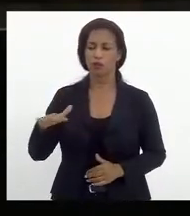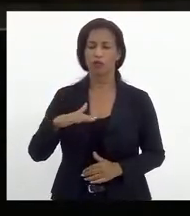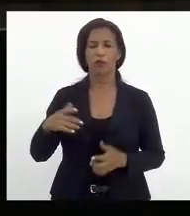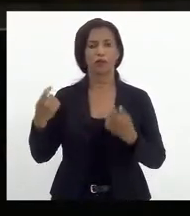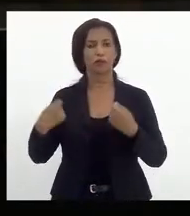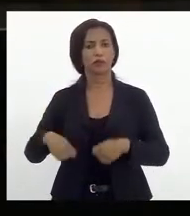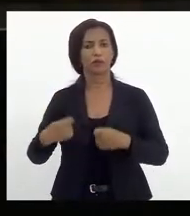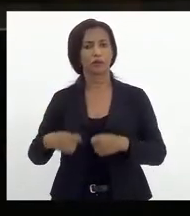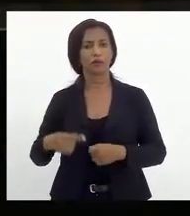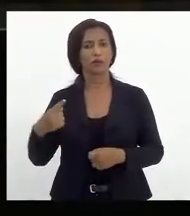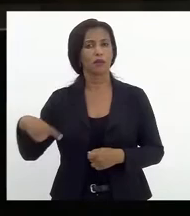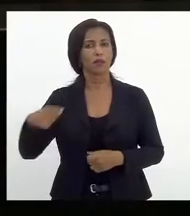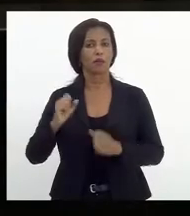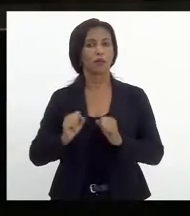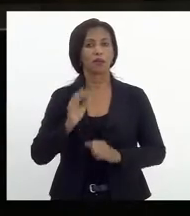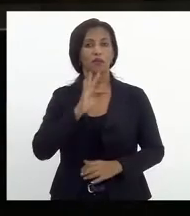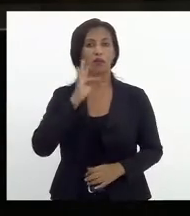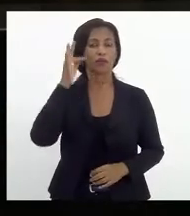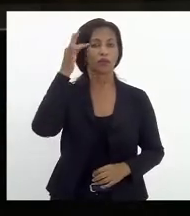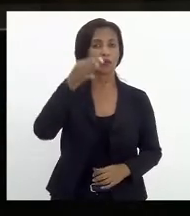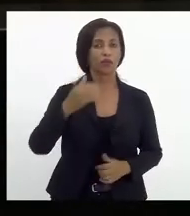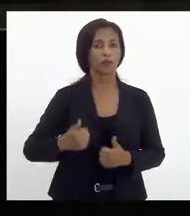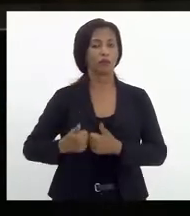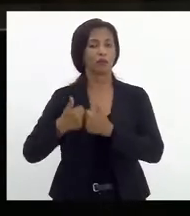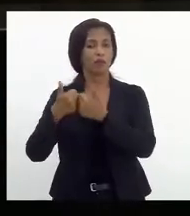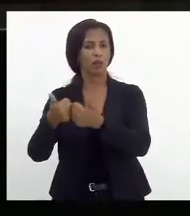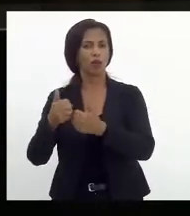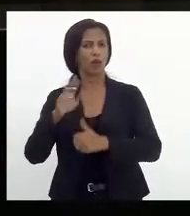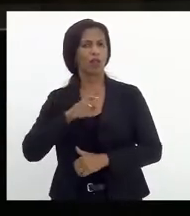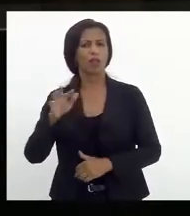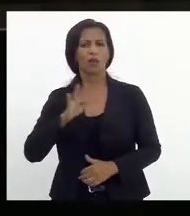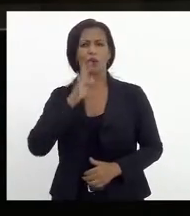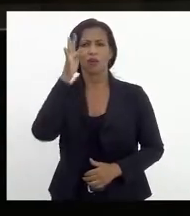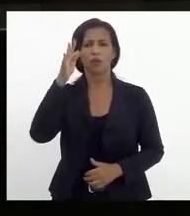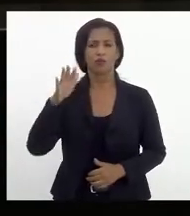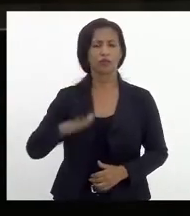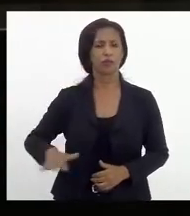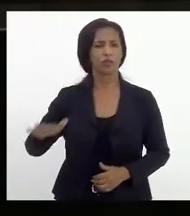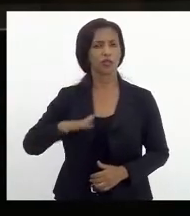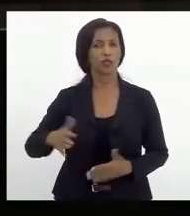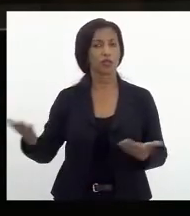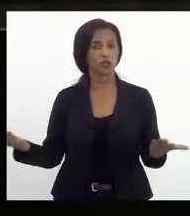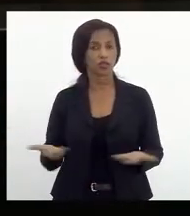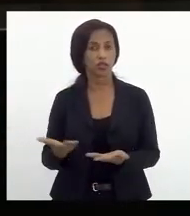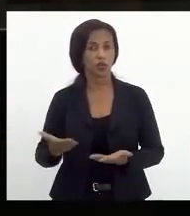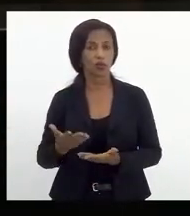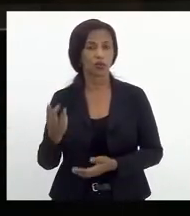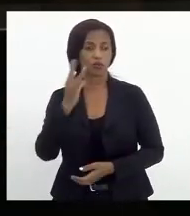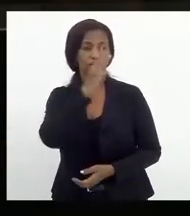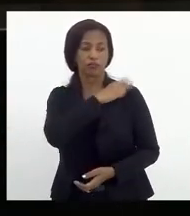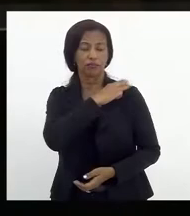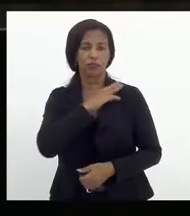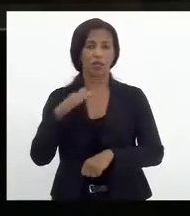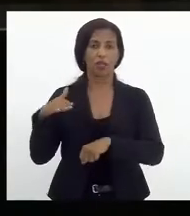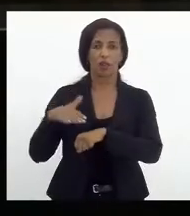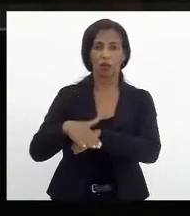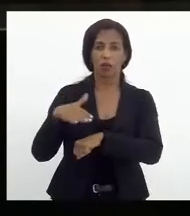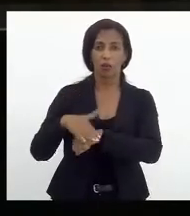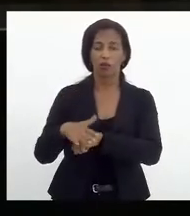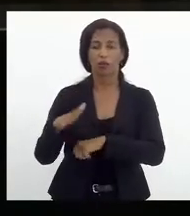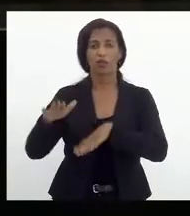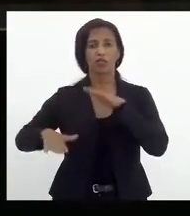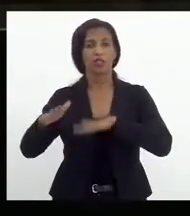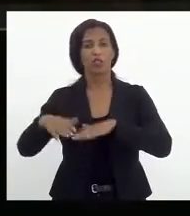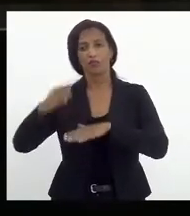necessário para que ele possa ter um futuro melhor e não o futuro das crianças que hoje estão fazendo o segundo grau à noite e que por muitas